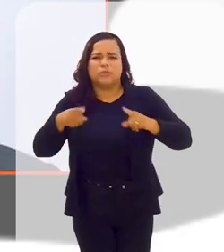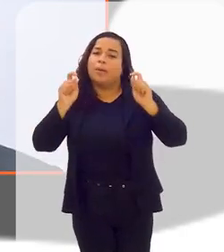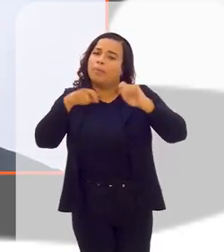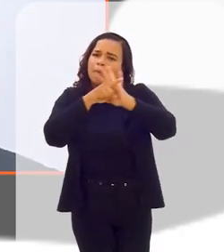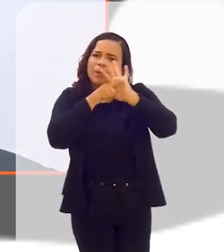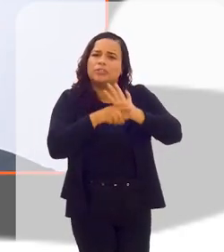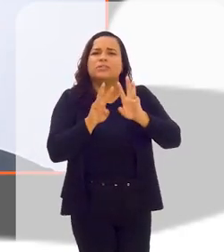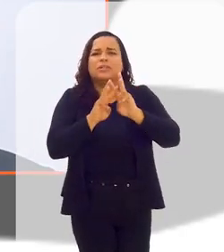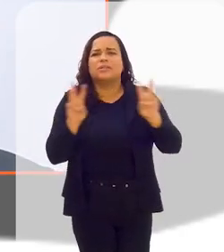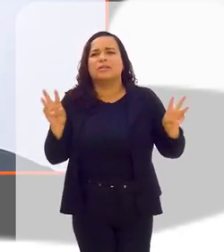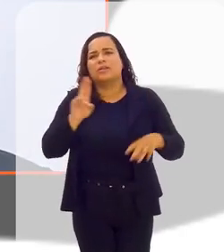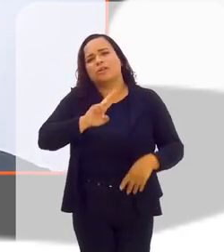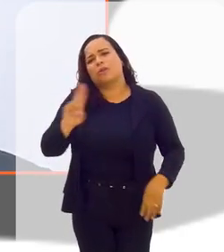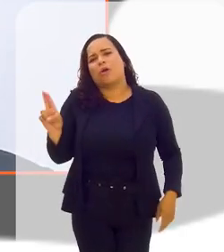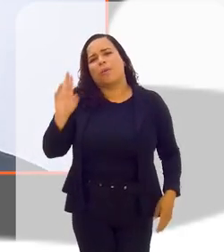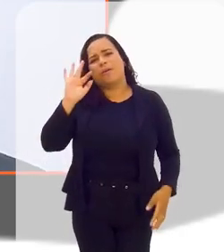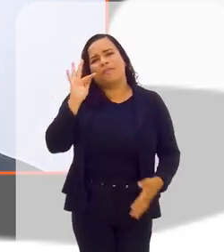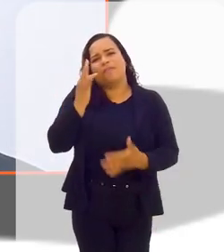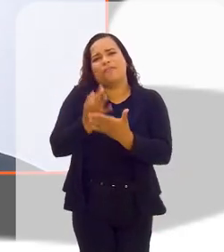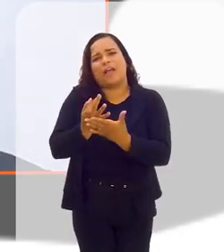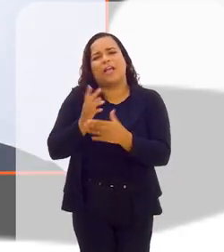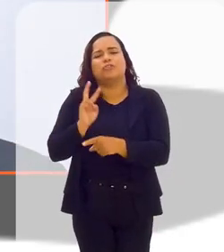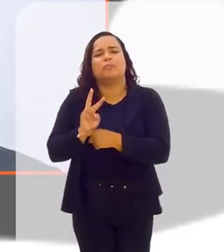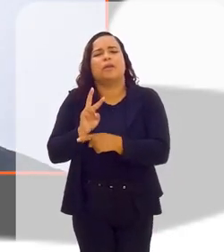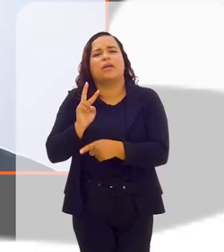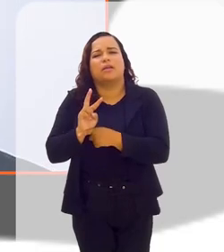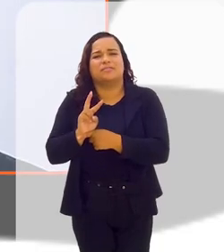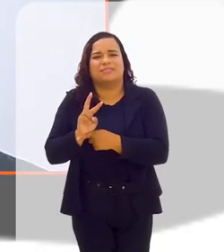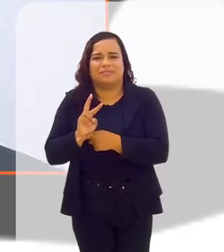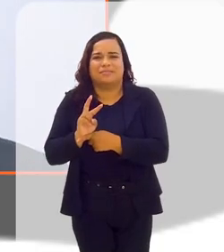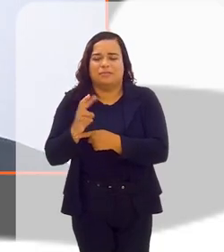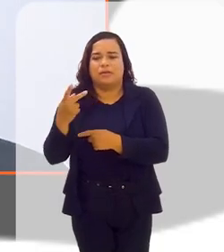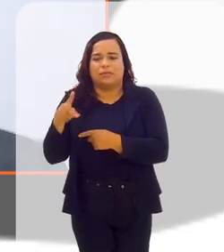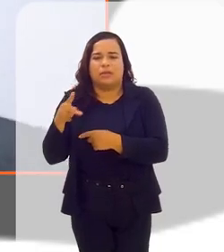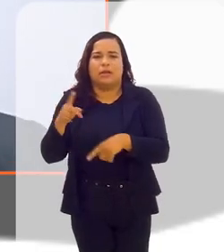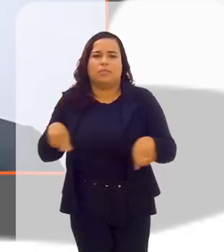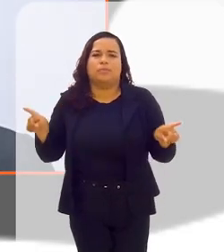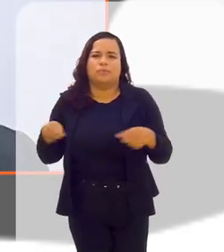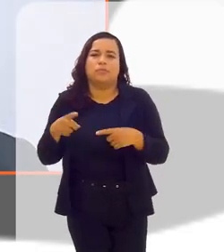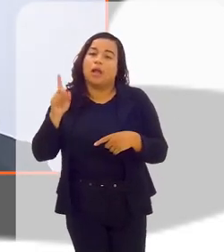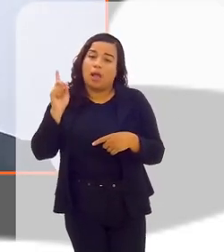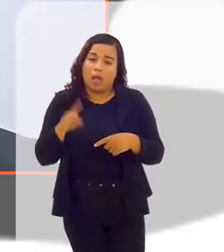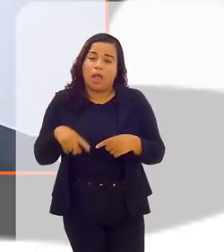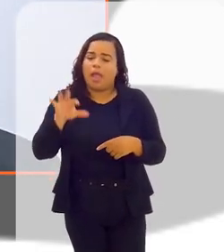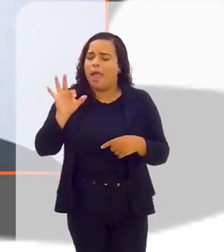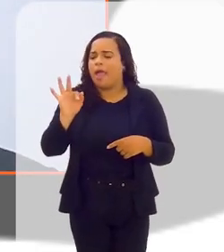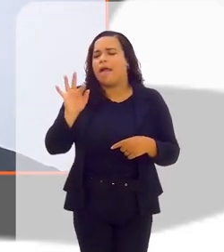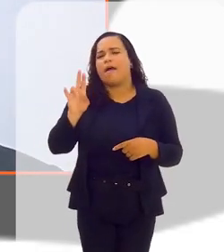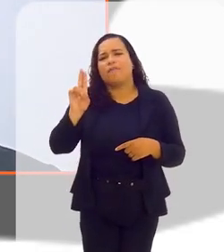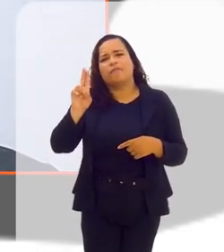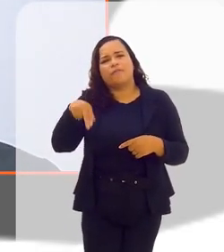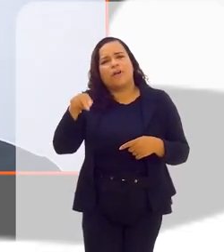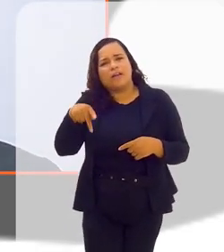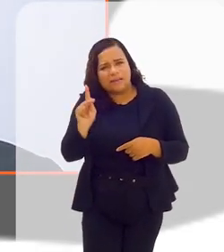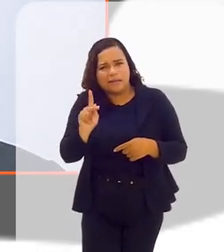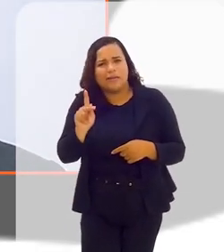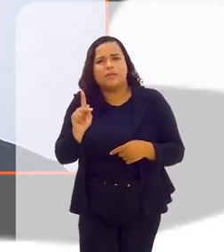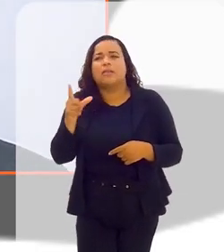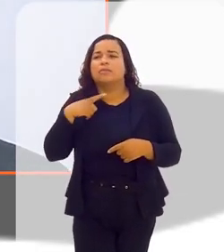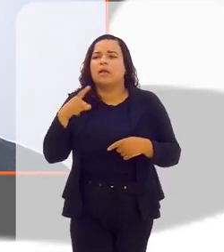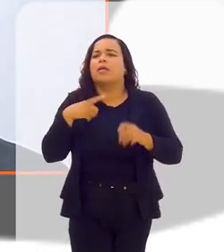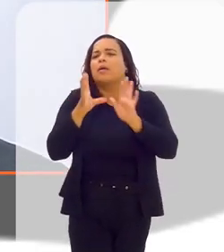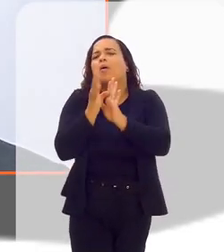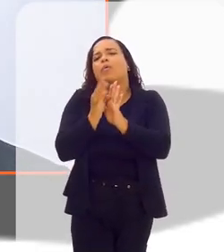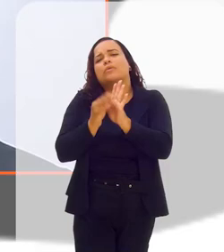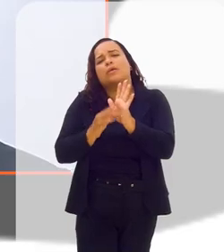quiser depois pesquisar aí na internet, chama Fé e Esperança, do MCIE. E essa música, embora seja um funk, ela trazia